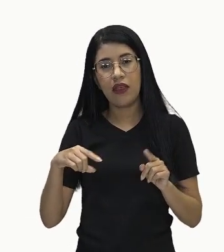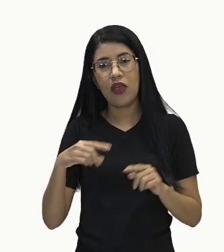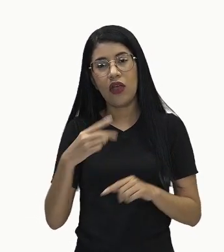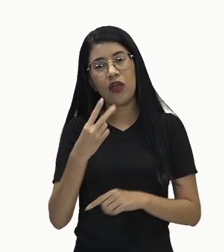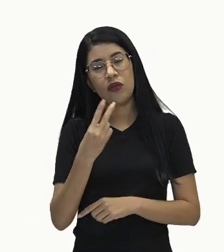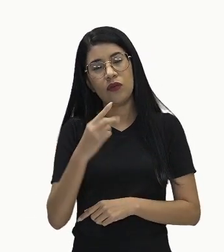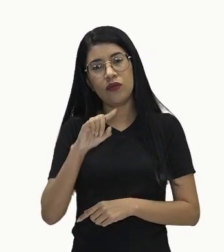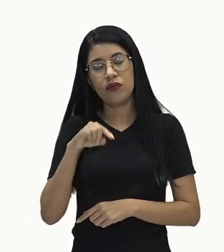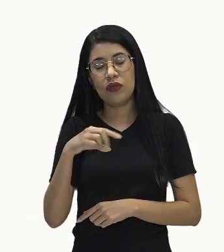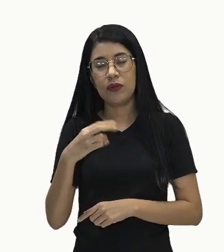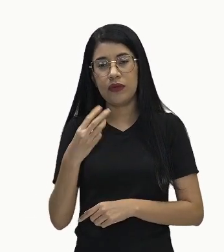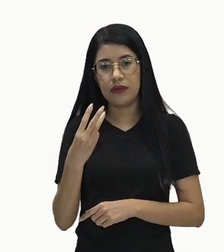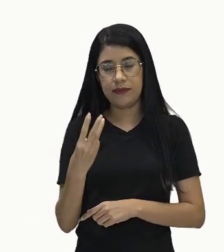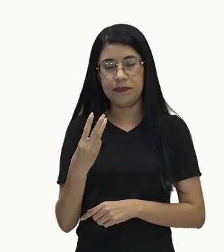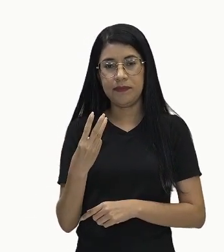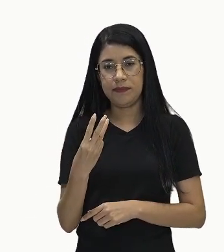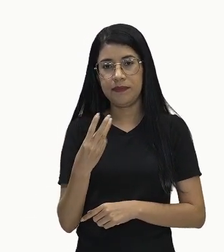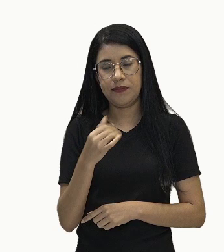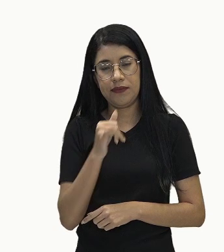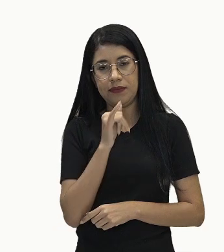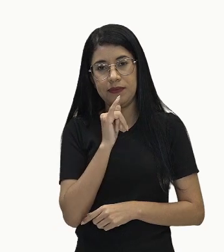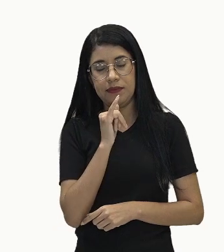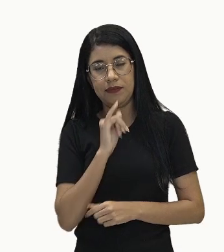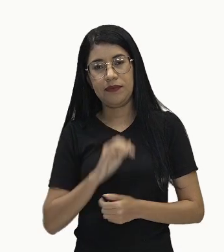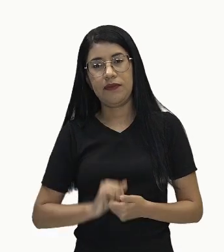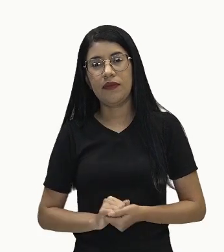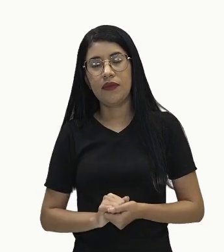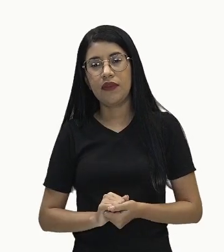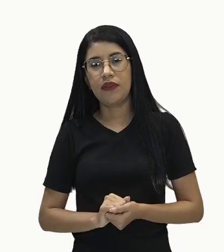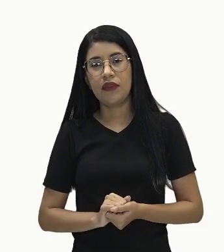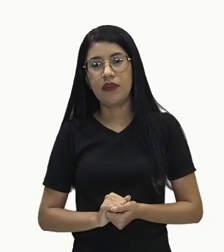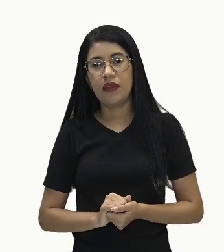foi calculada a variância e essa variância tenha dado